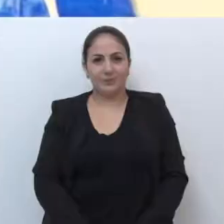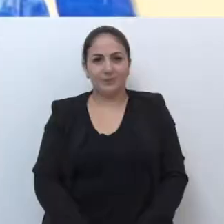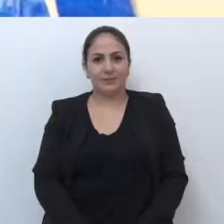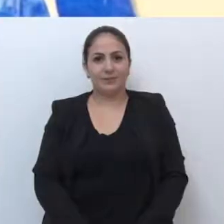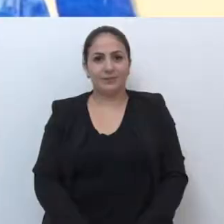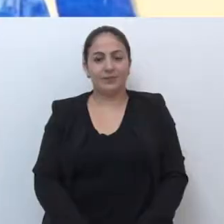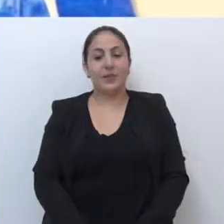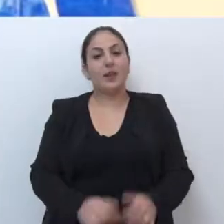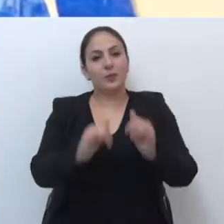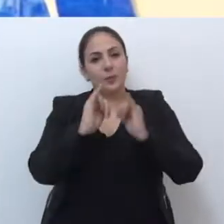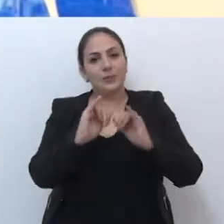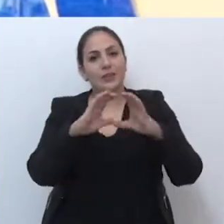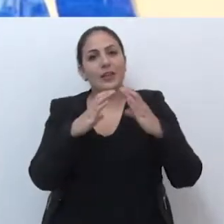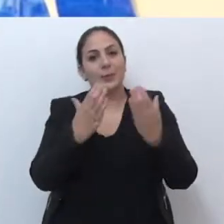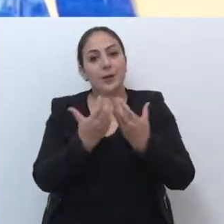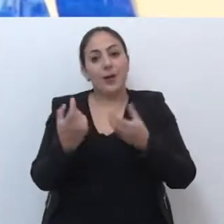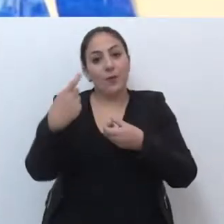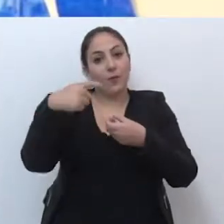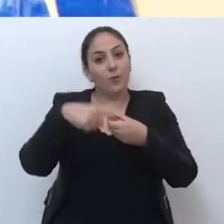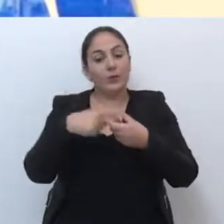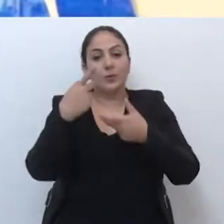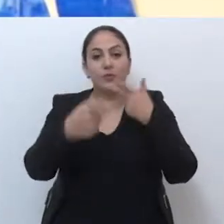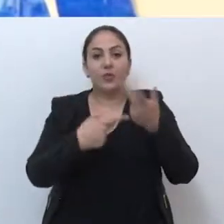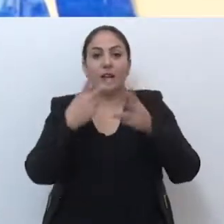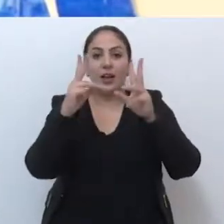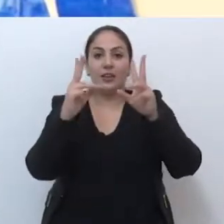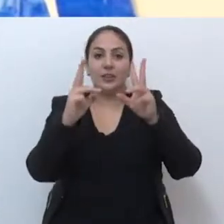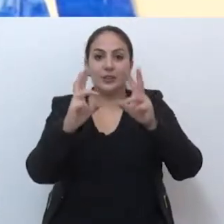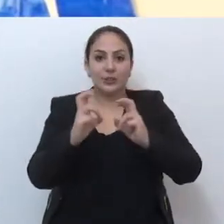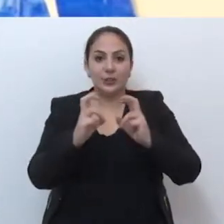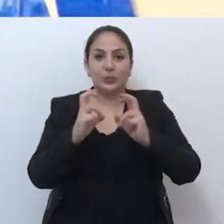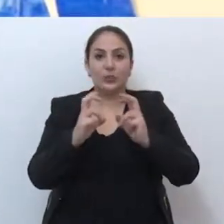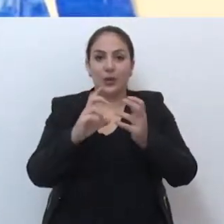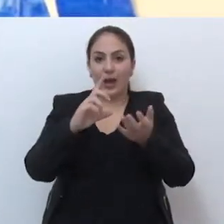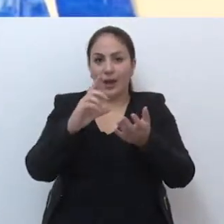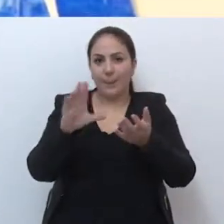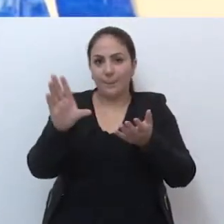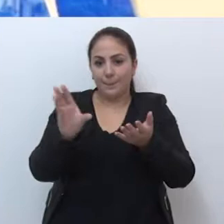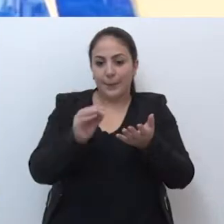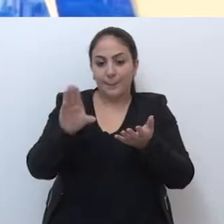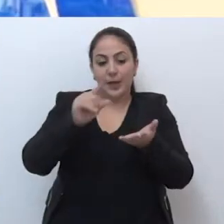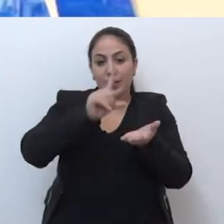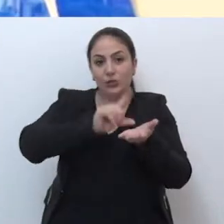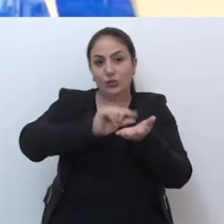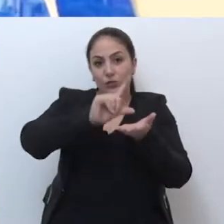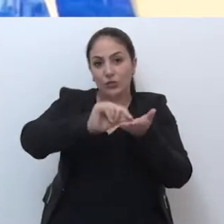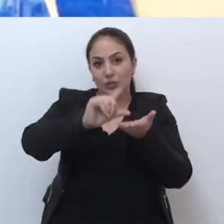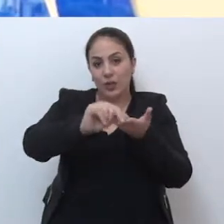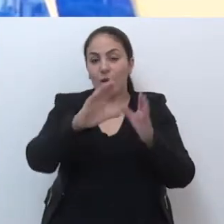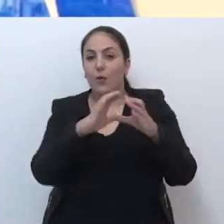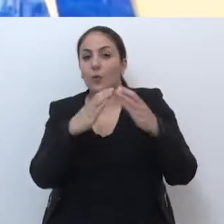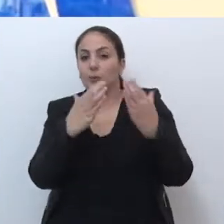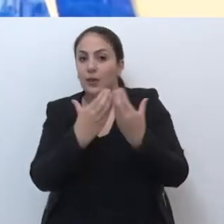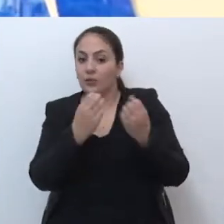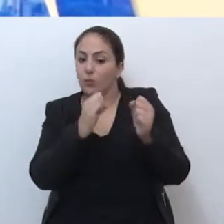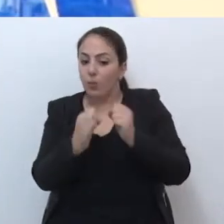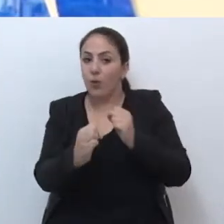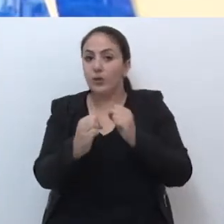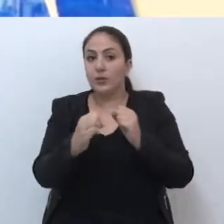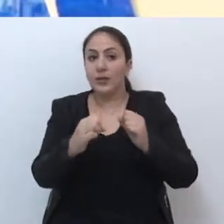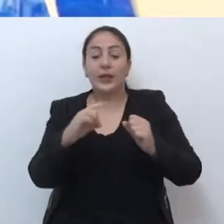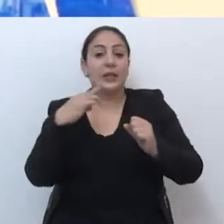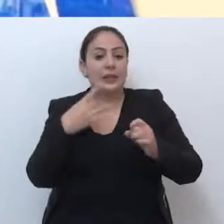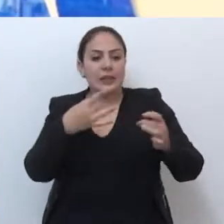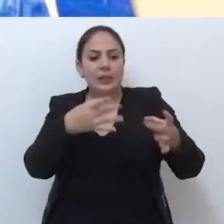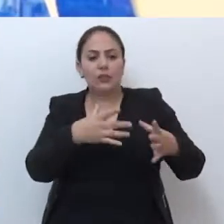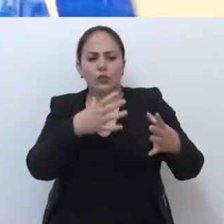O Jornal da Câmara retorna para falar da coleta digital. A comunidade pode se desfazer de